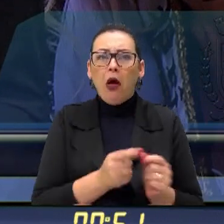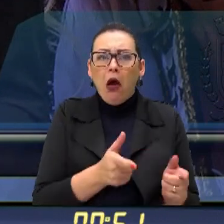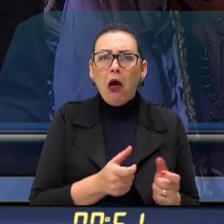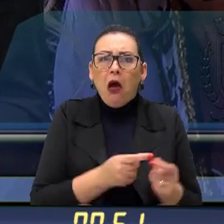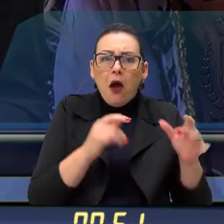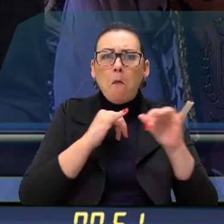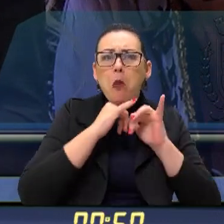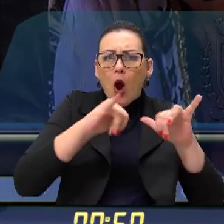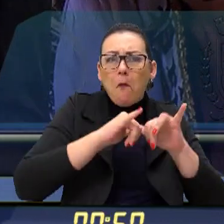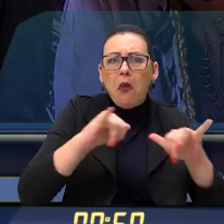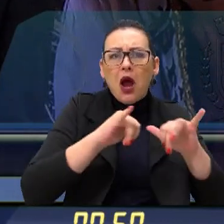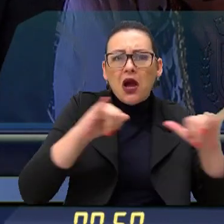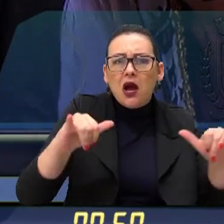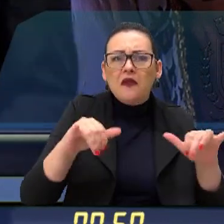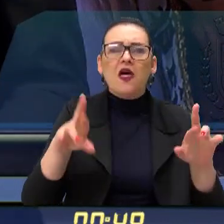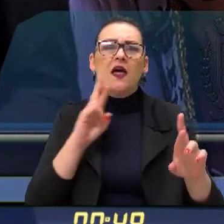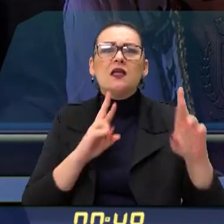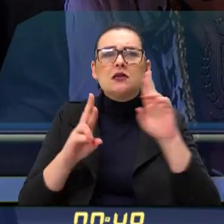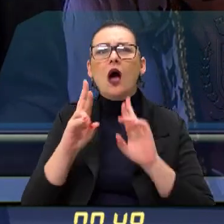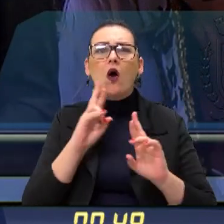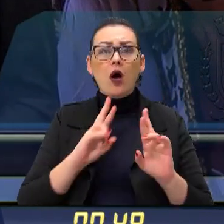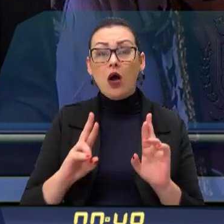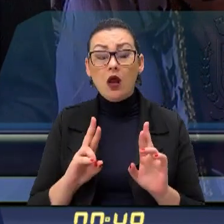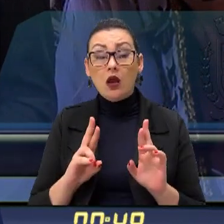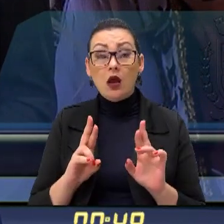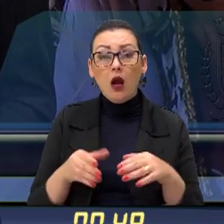marketing, em restaurante.